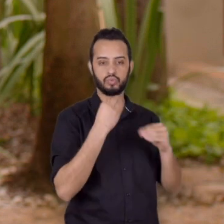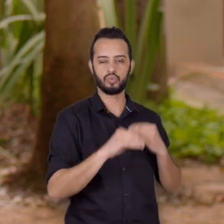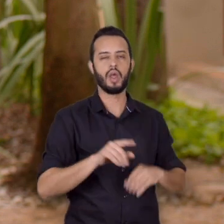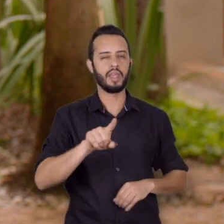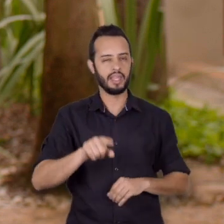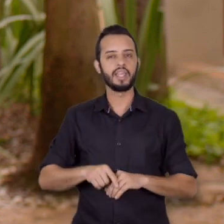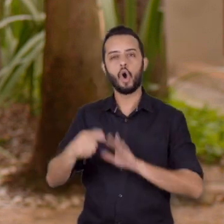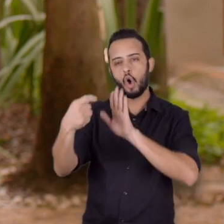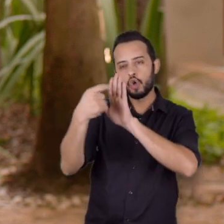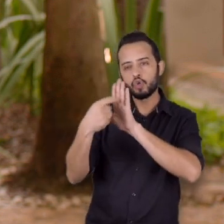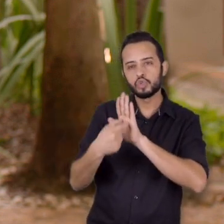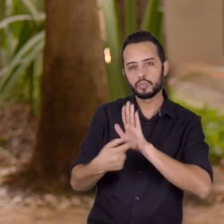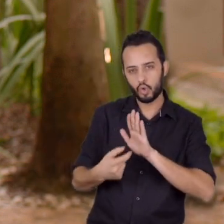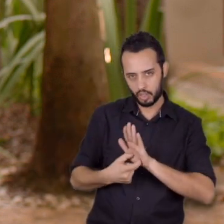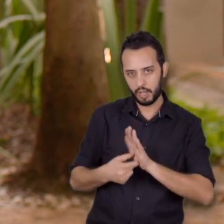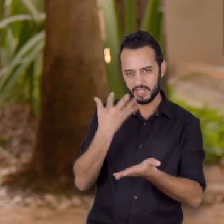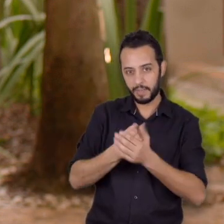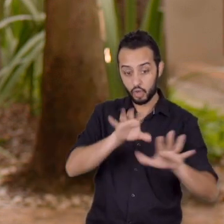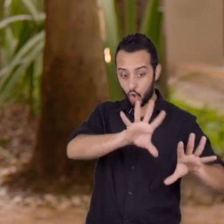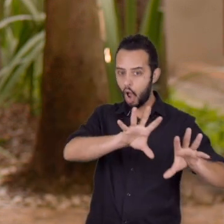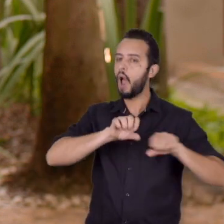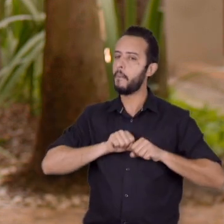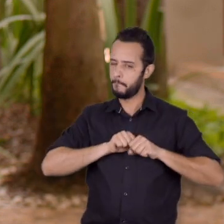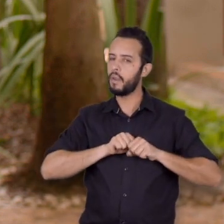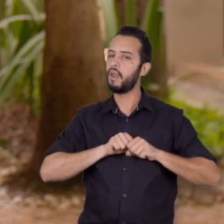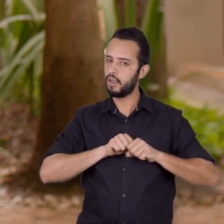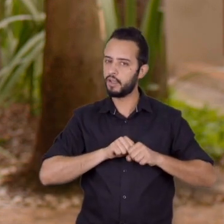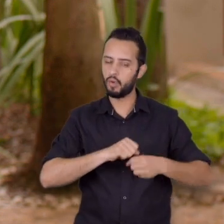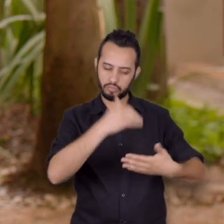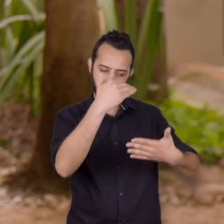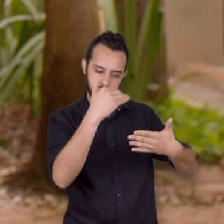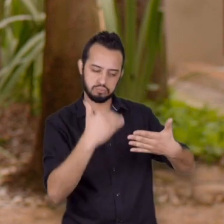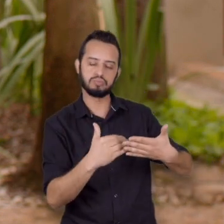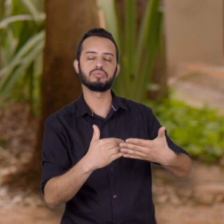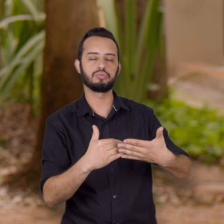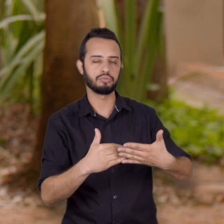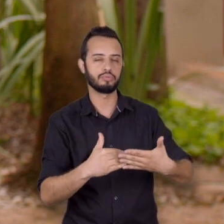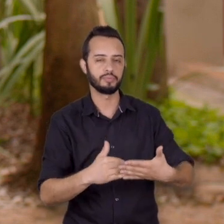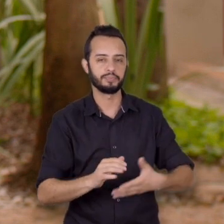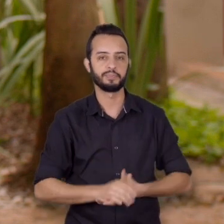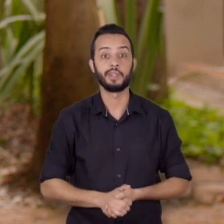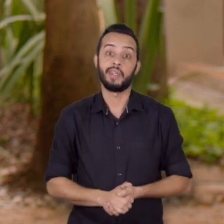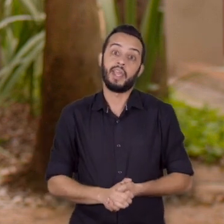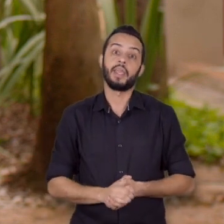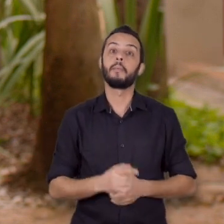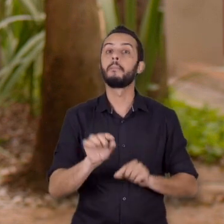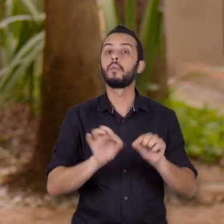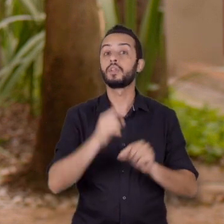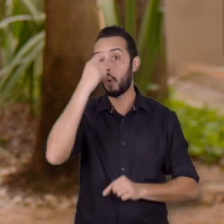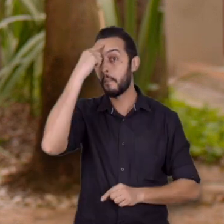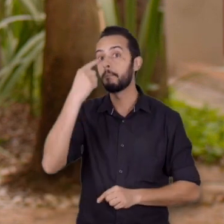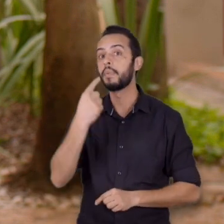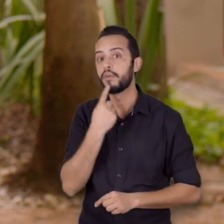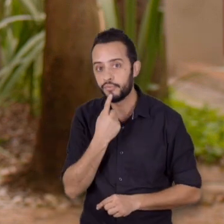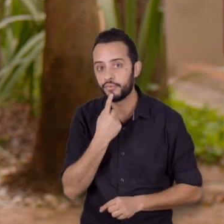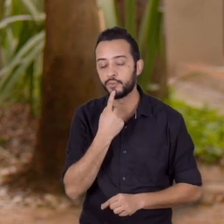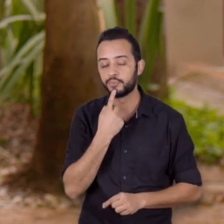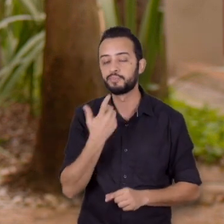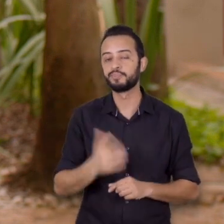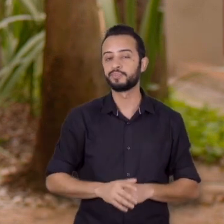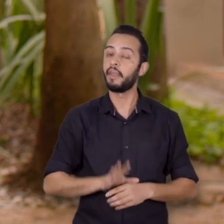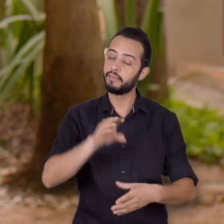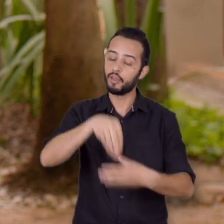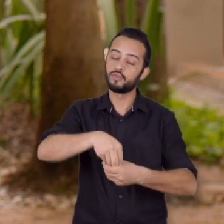softwares, pelos programas, mas também pelos gadgets, né? Esses que estão muito próximos da gente. Isso começa a criar uma